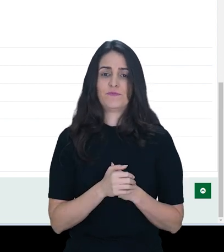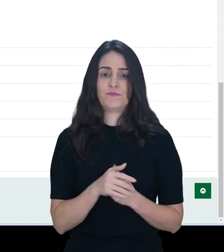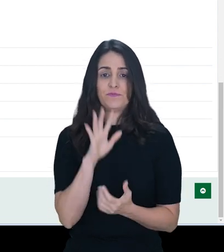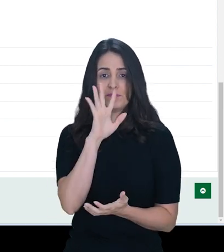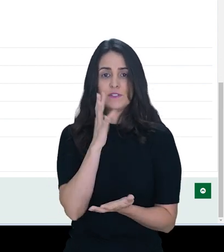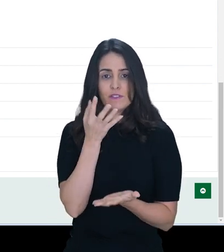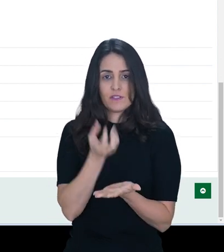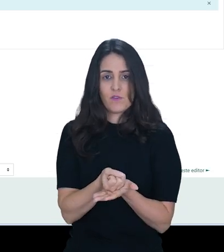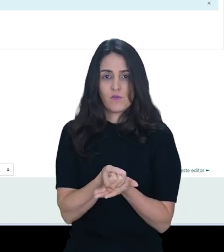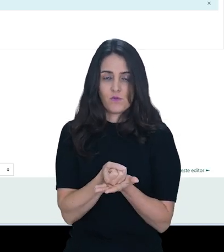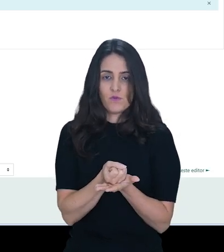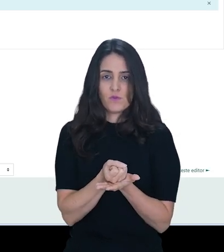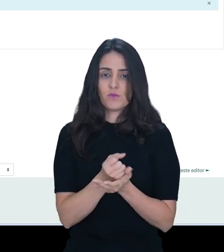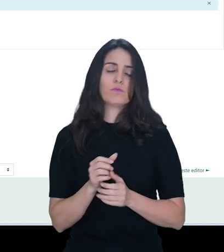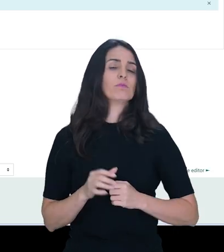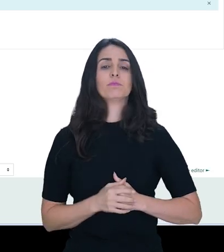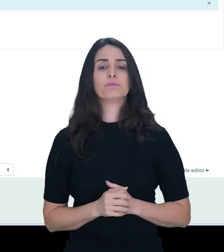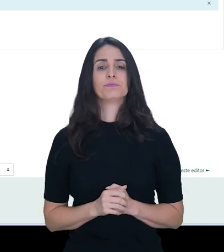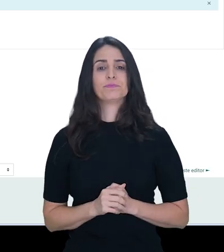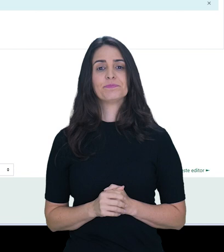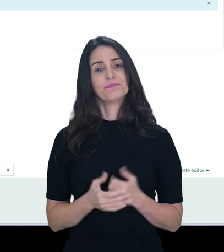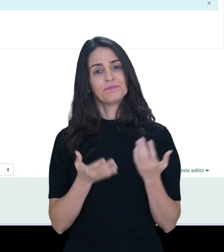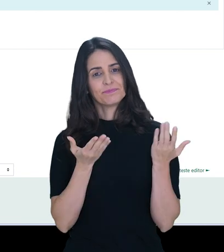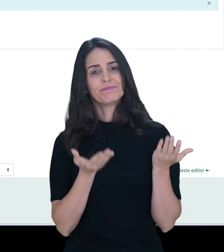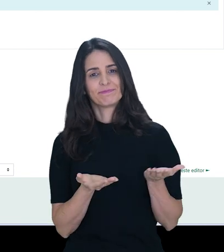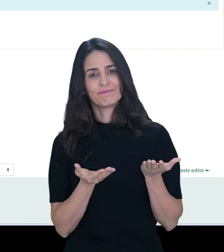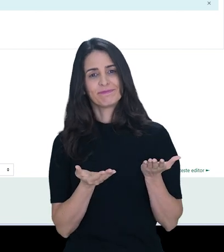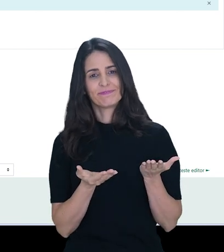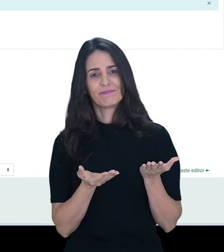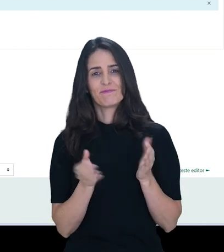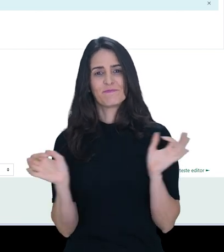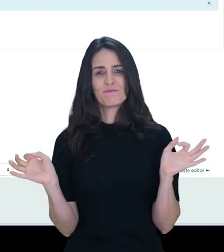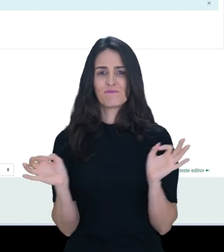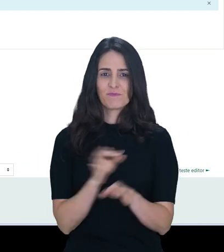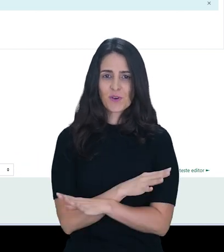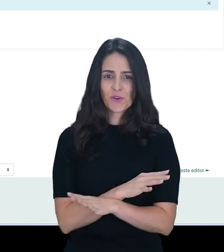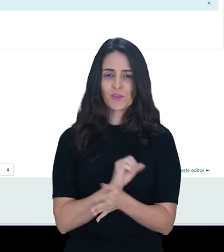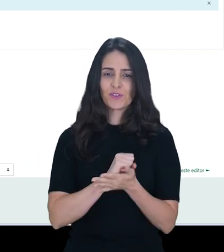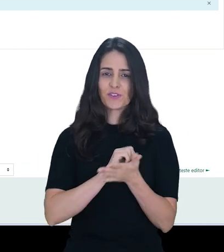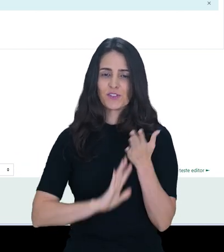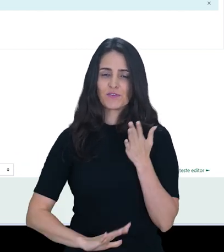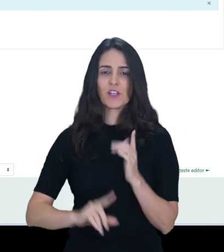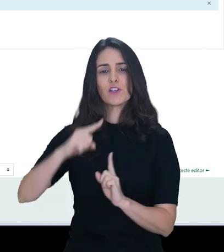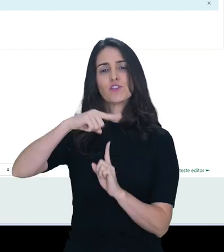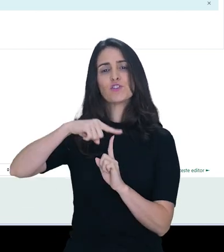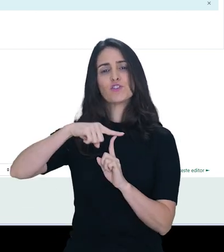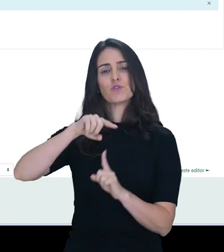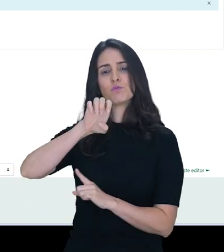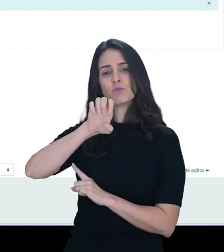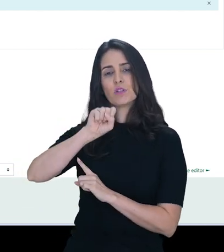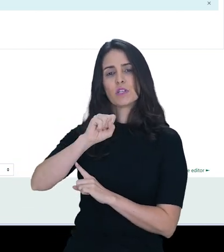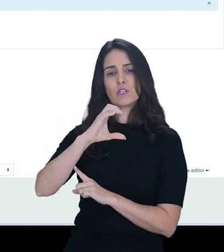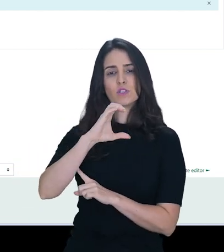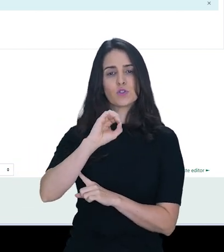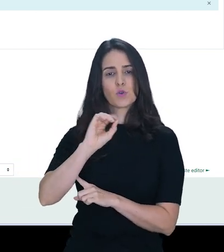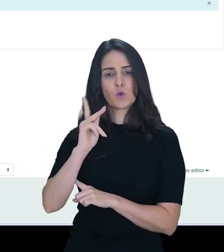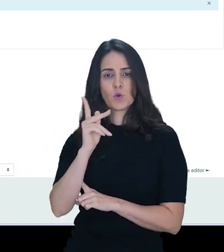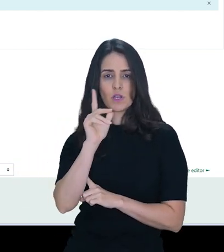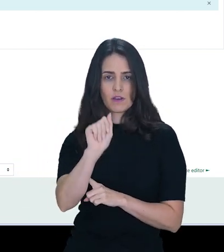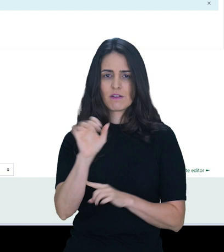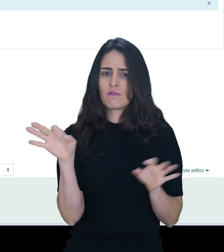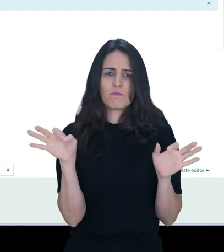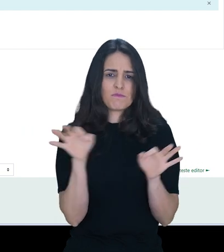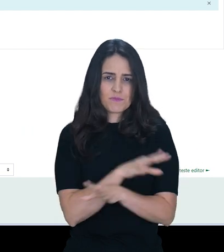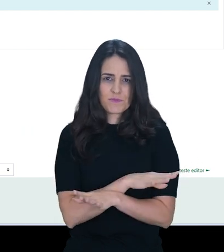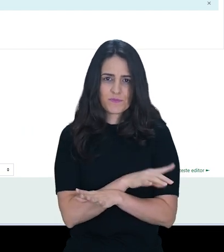Vou salvar. E aqui está, então, a minha atividade escolha pronta. Aqui